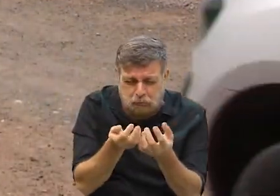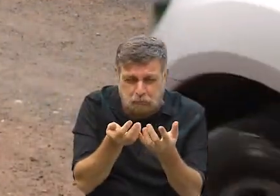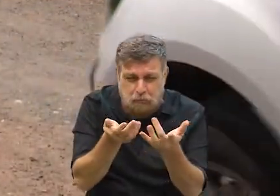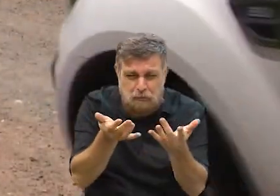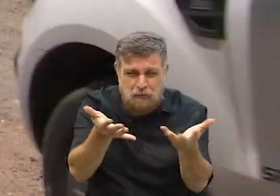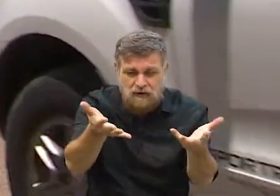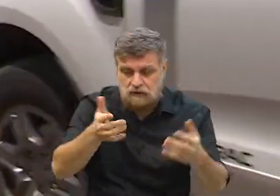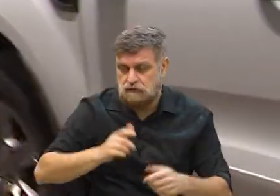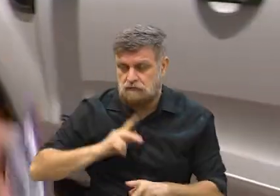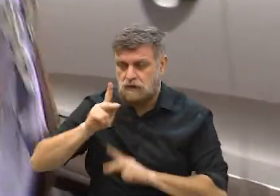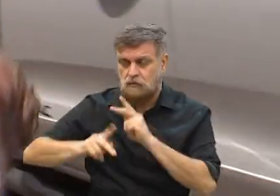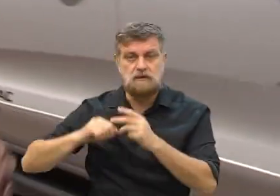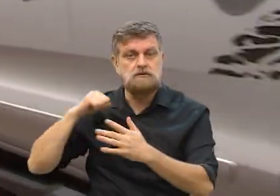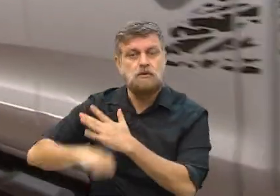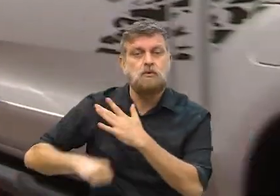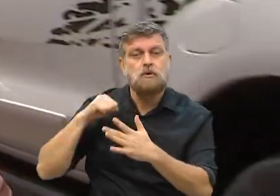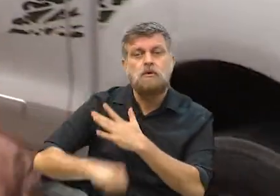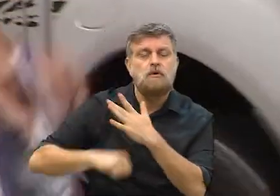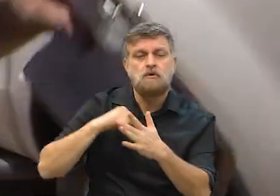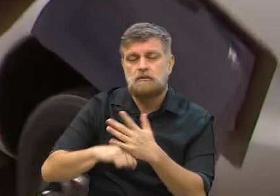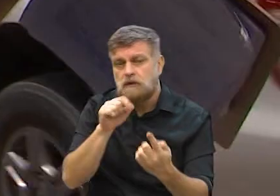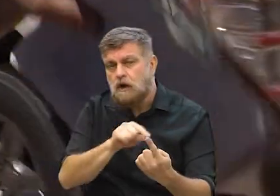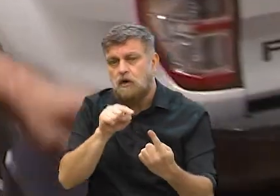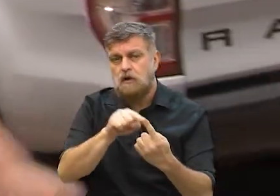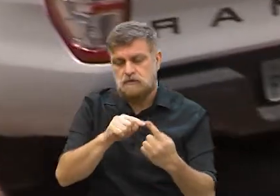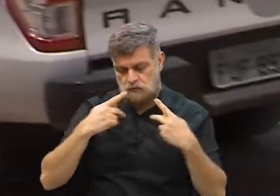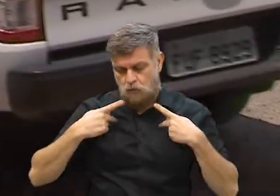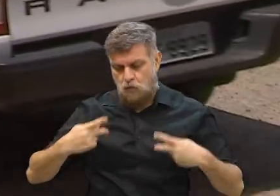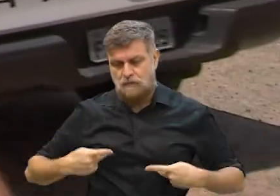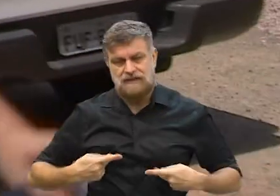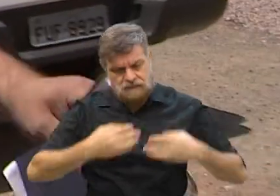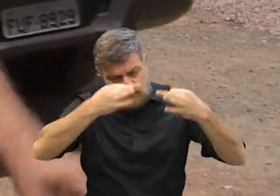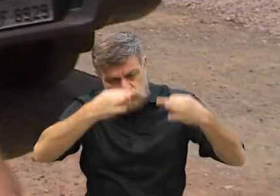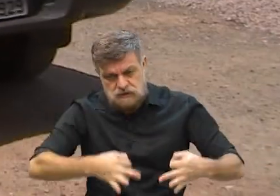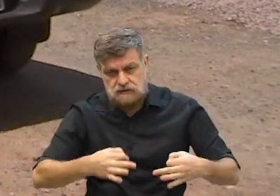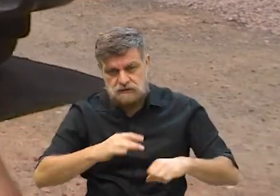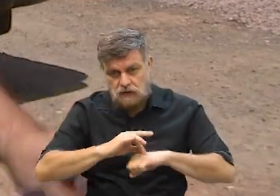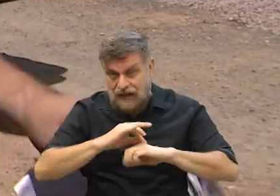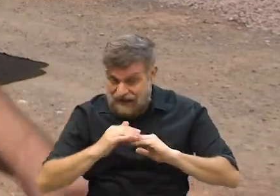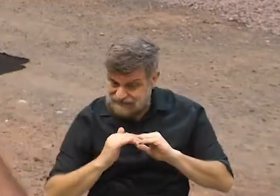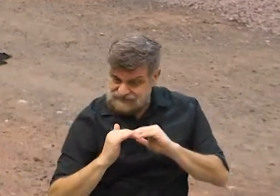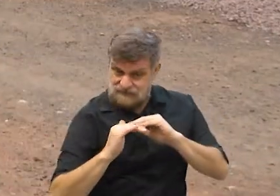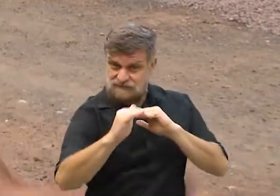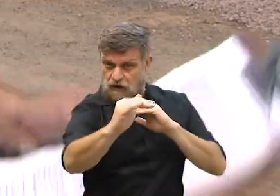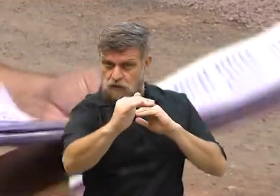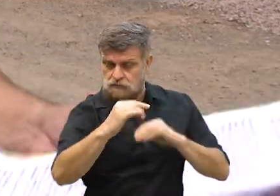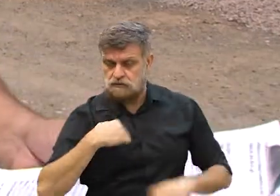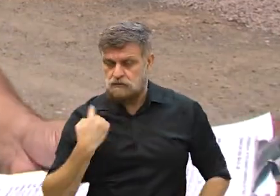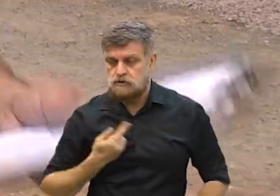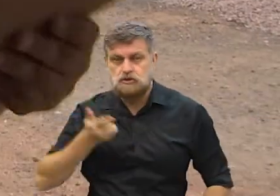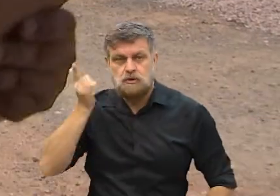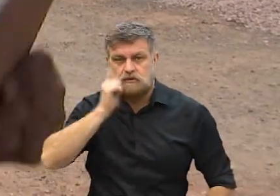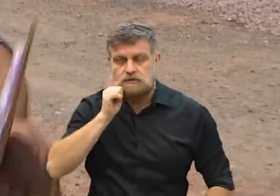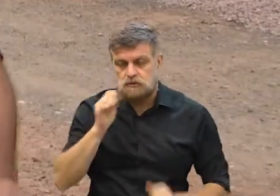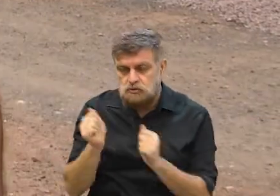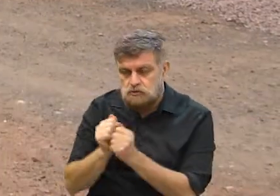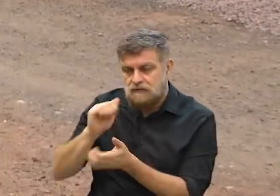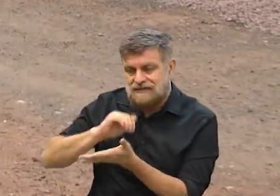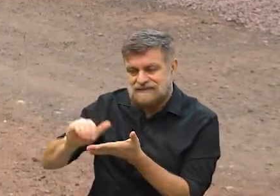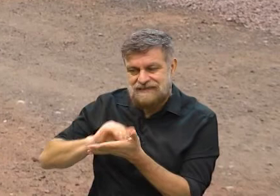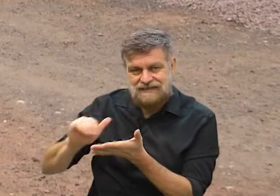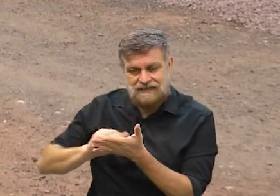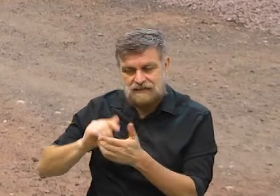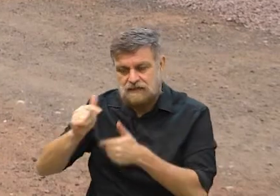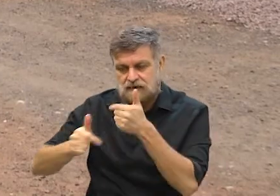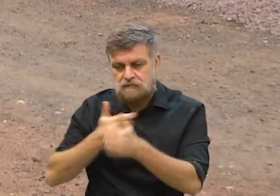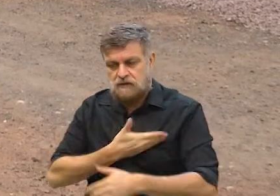muita poeira. Então a luta dessa população é pela dignidade humana do asfalto. Hoje o que nós conseguimos fazer através da Secretaria